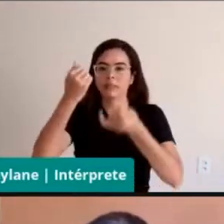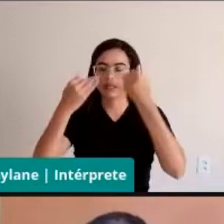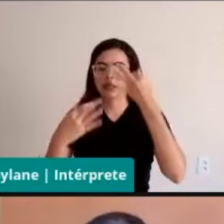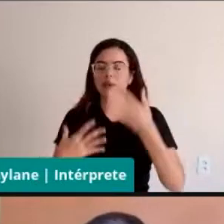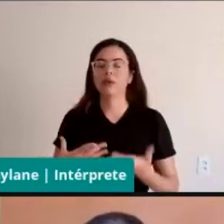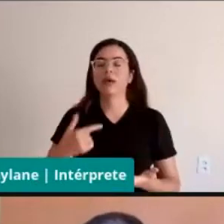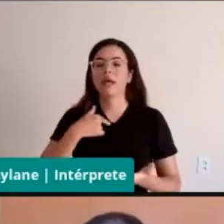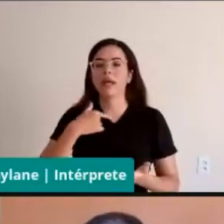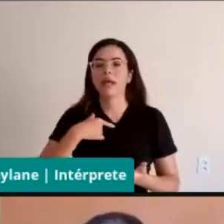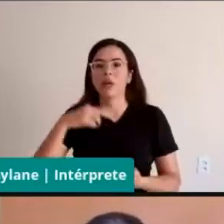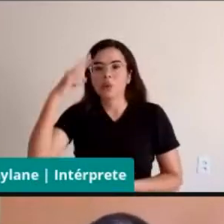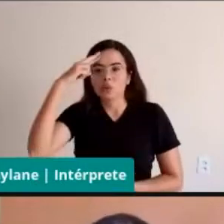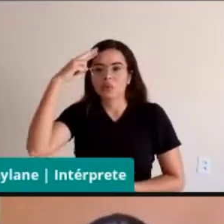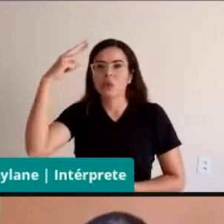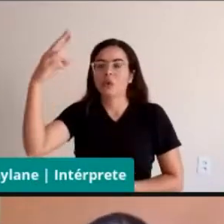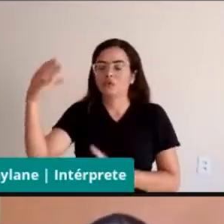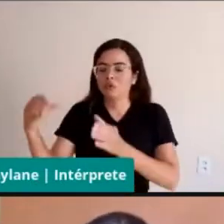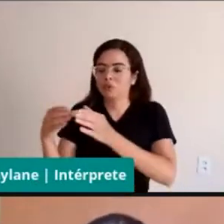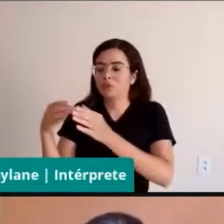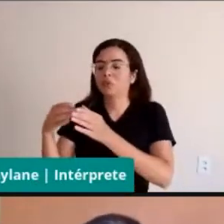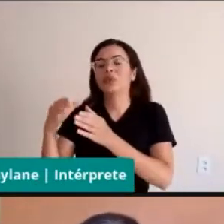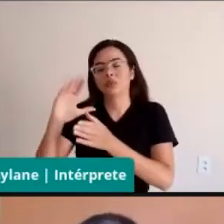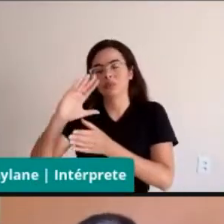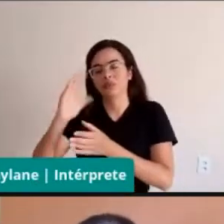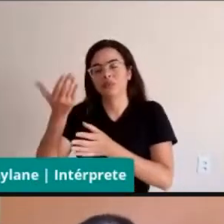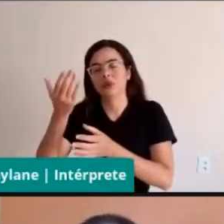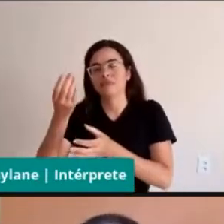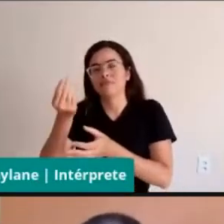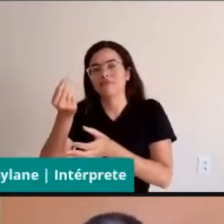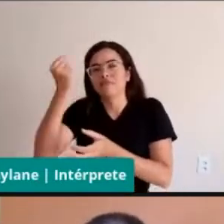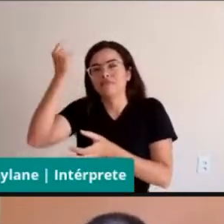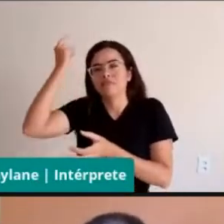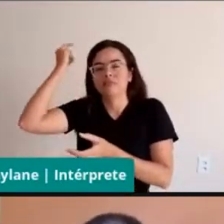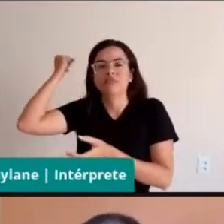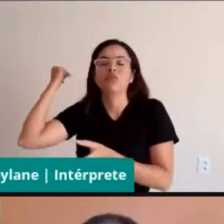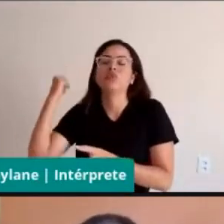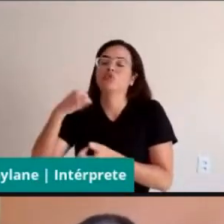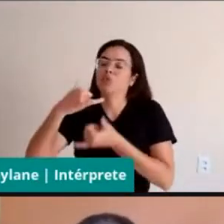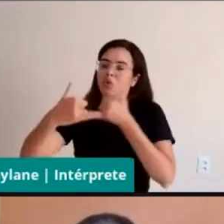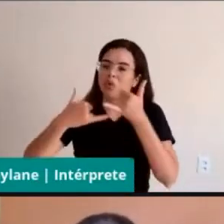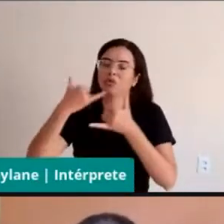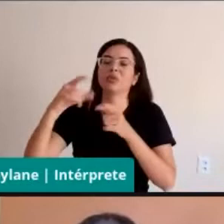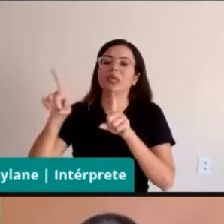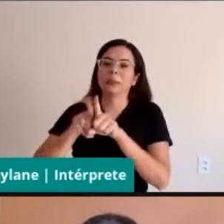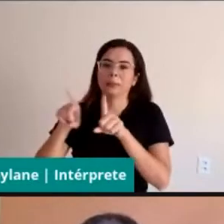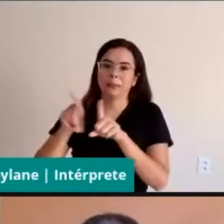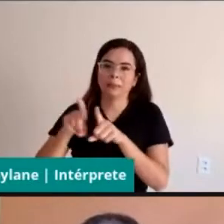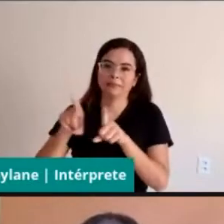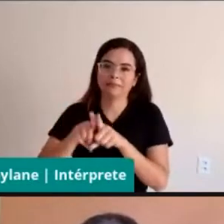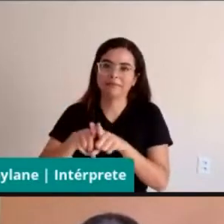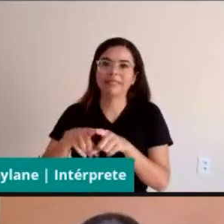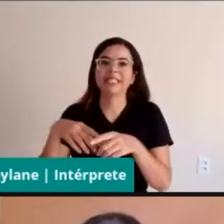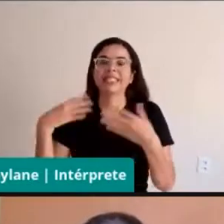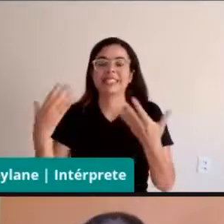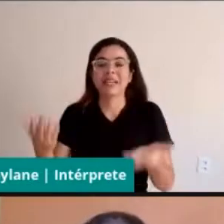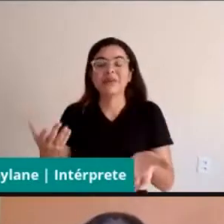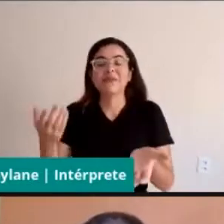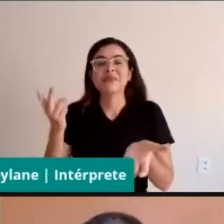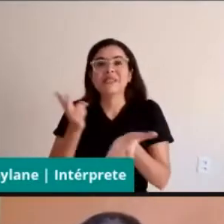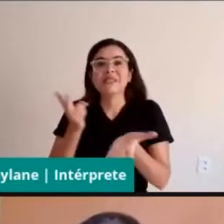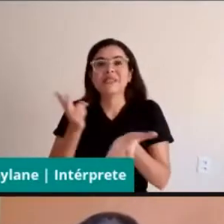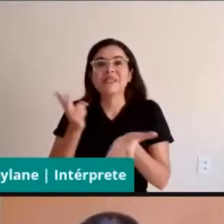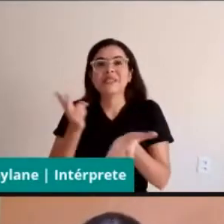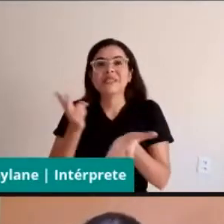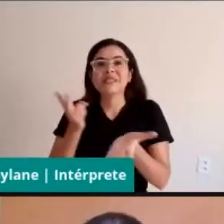um tempo e já jogo há bastante tempo. E sempre que eu estava vendo, jogando, eu percebi algumas